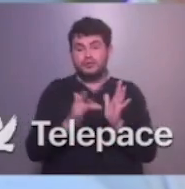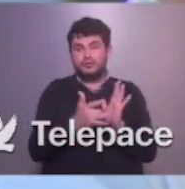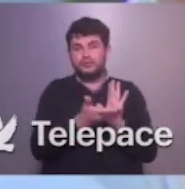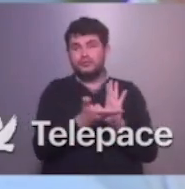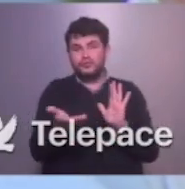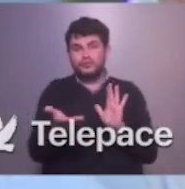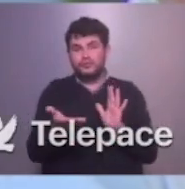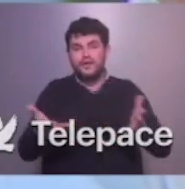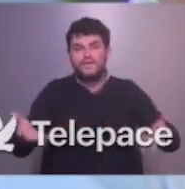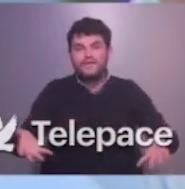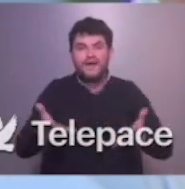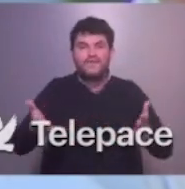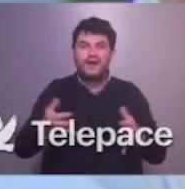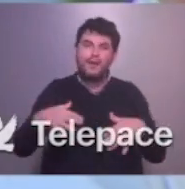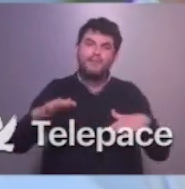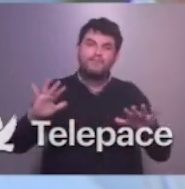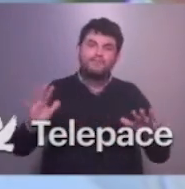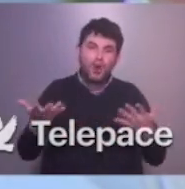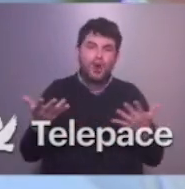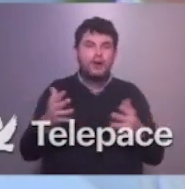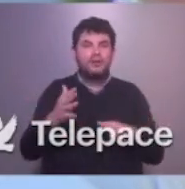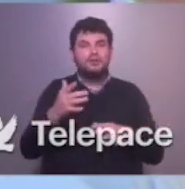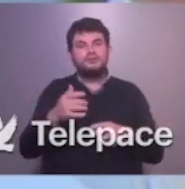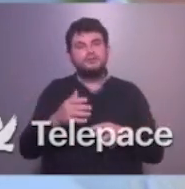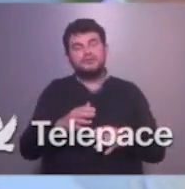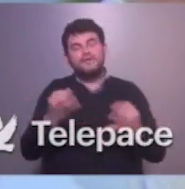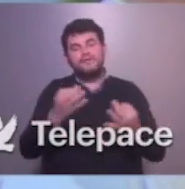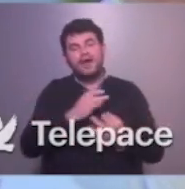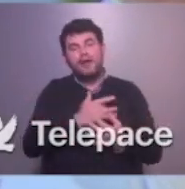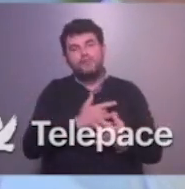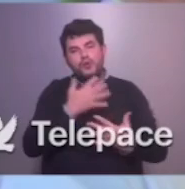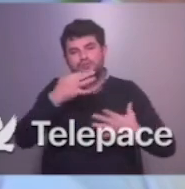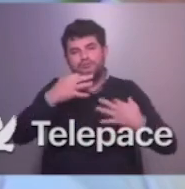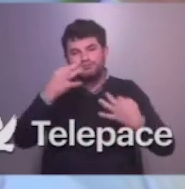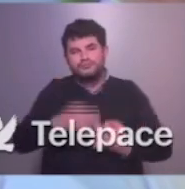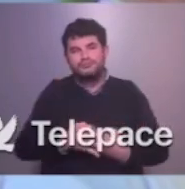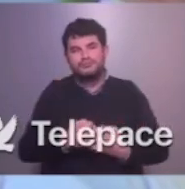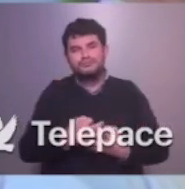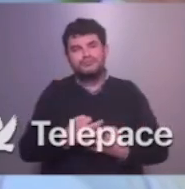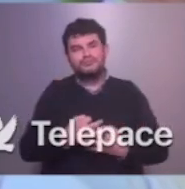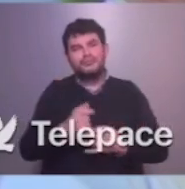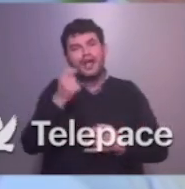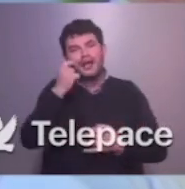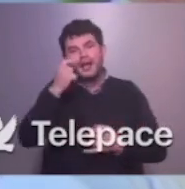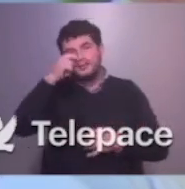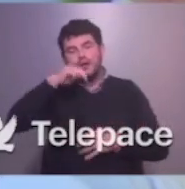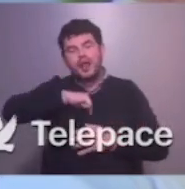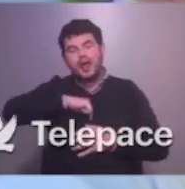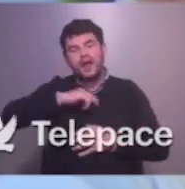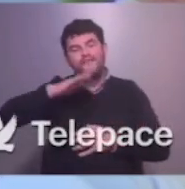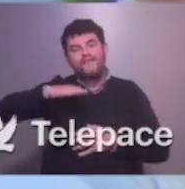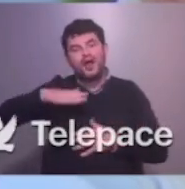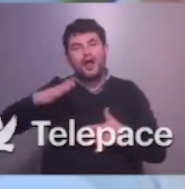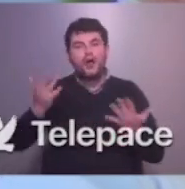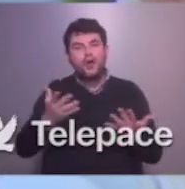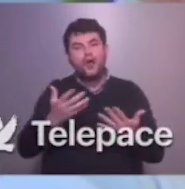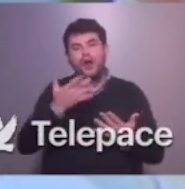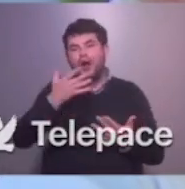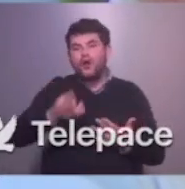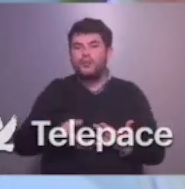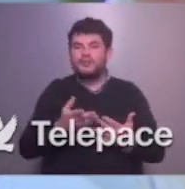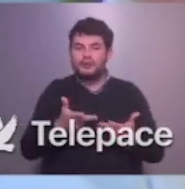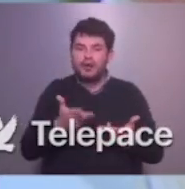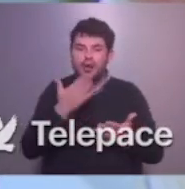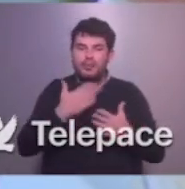Jesus é movido, portanto, por um profundo amor para com os frágeis e por uma